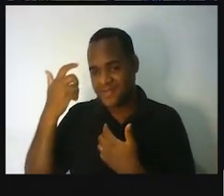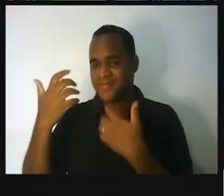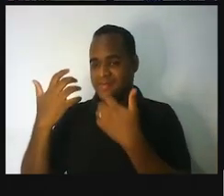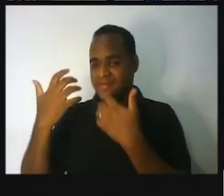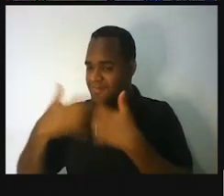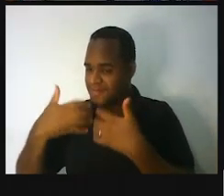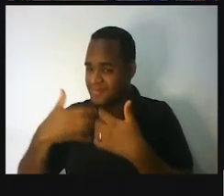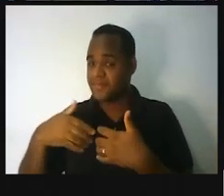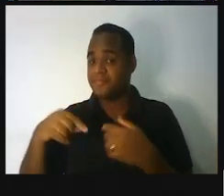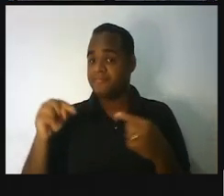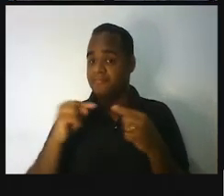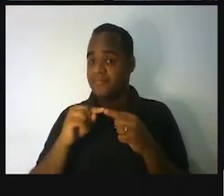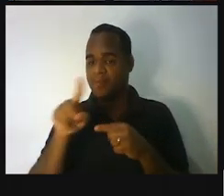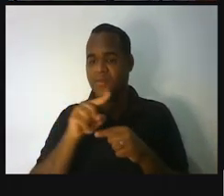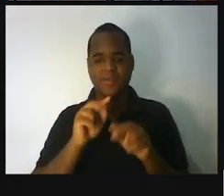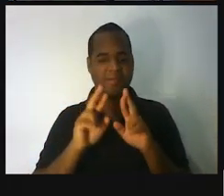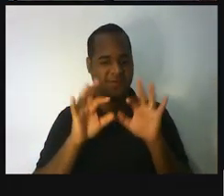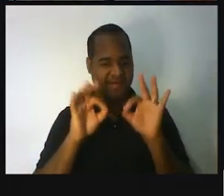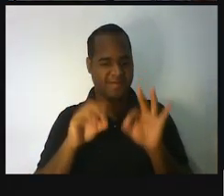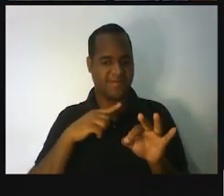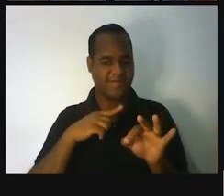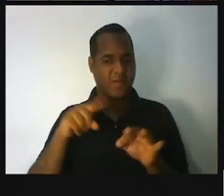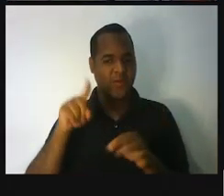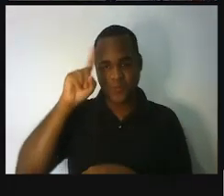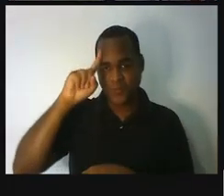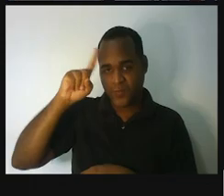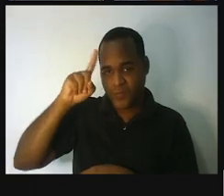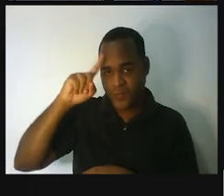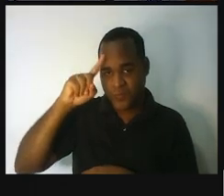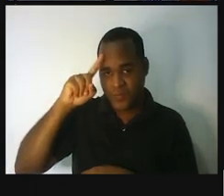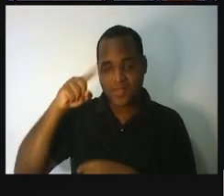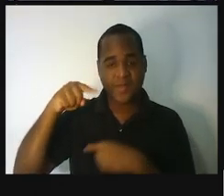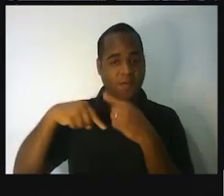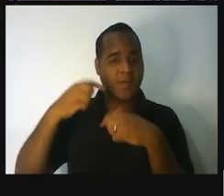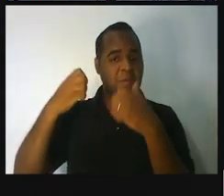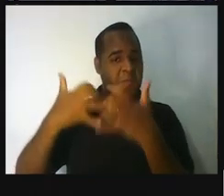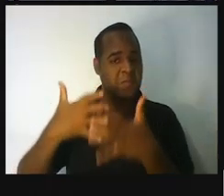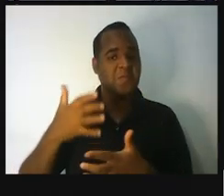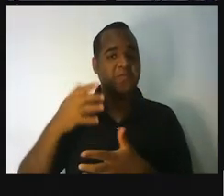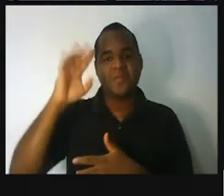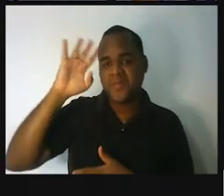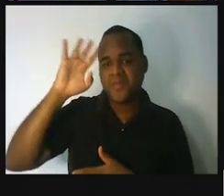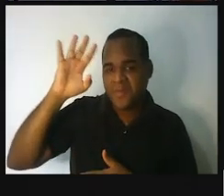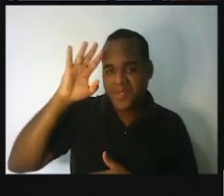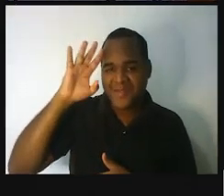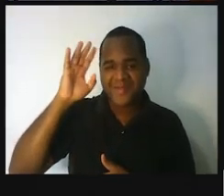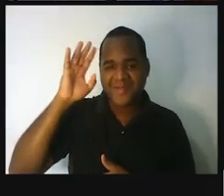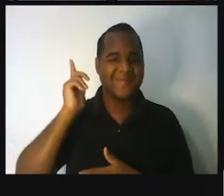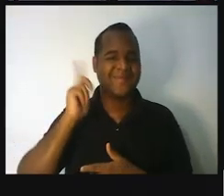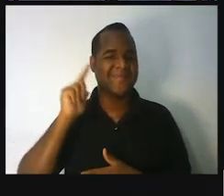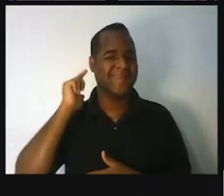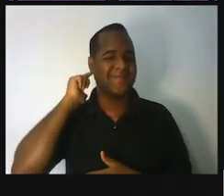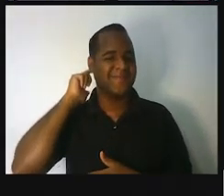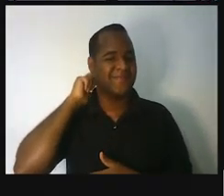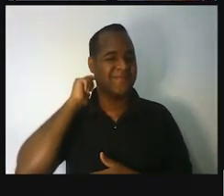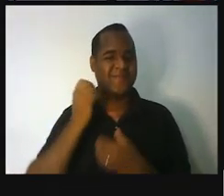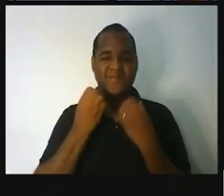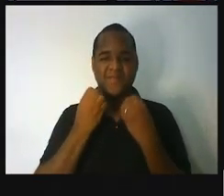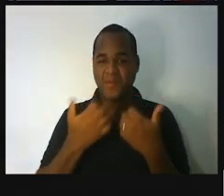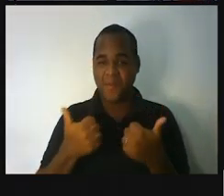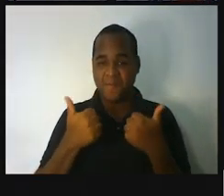Raciocinar. Isso é uma tarefa que a gente faz todos os dias. E aqui agora nessa aula a gente vai